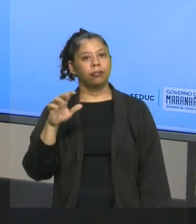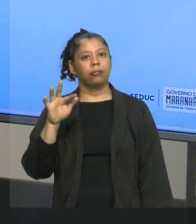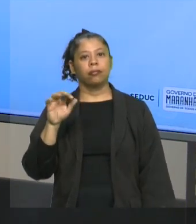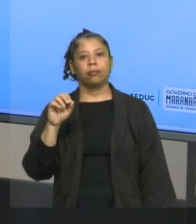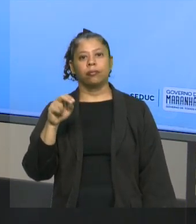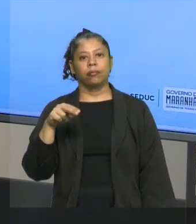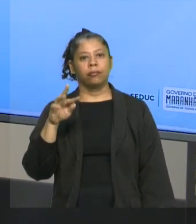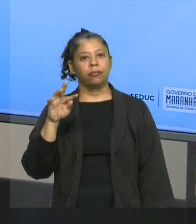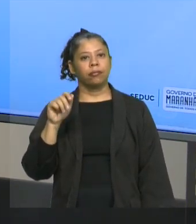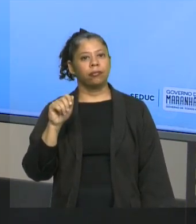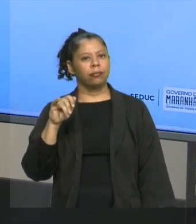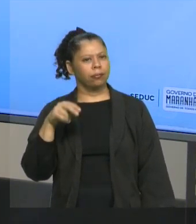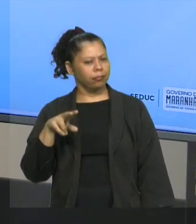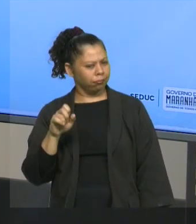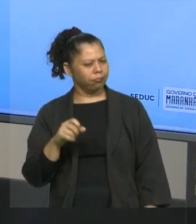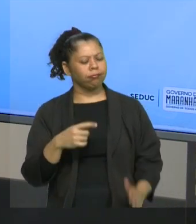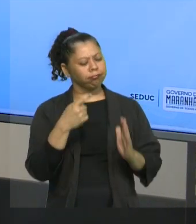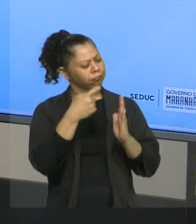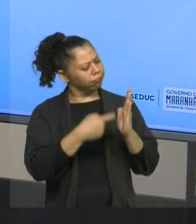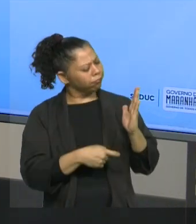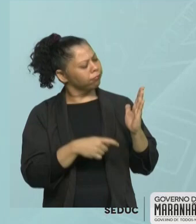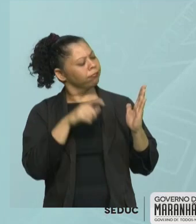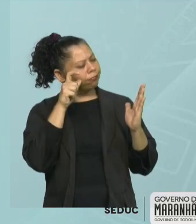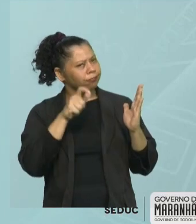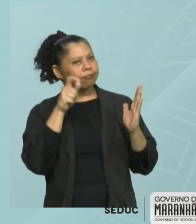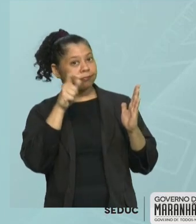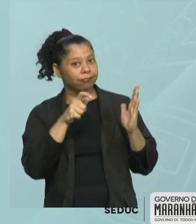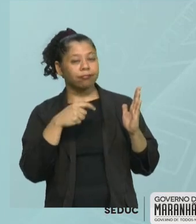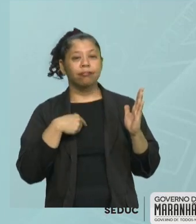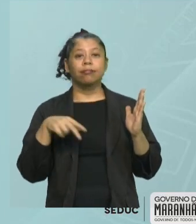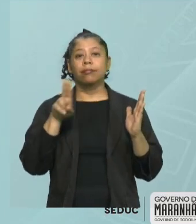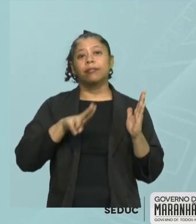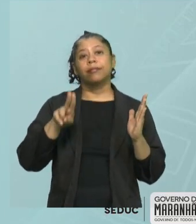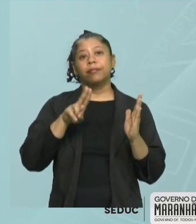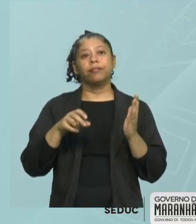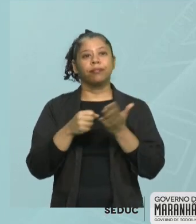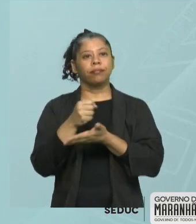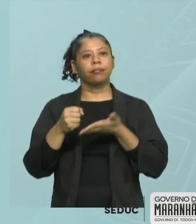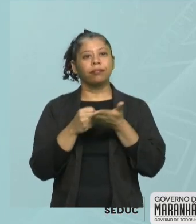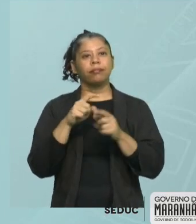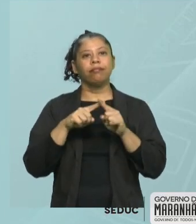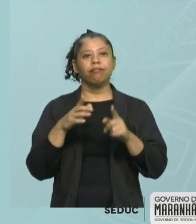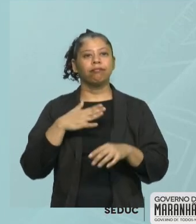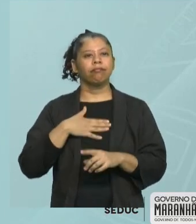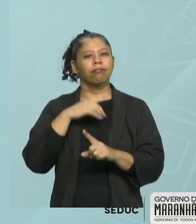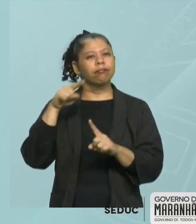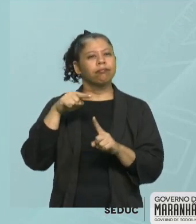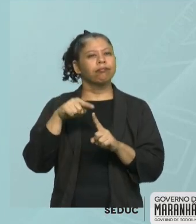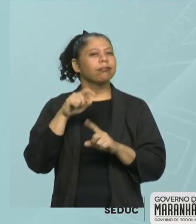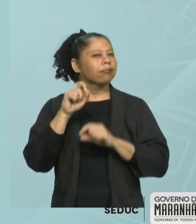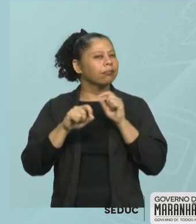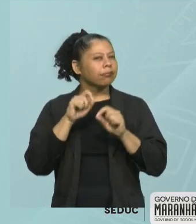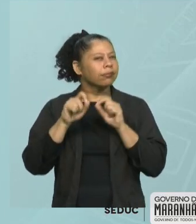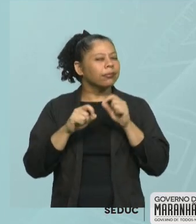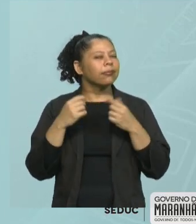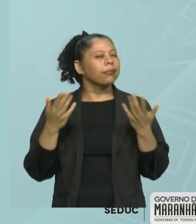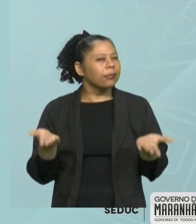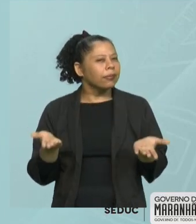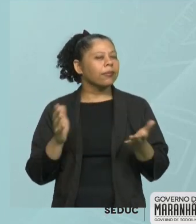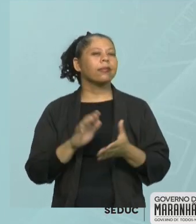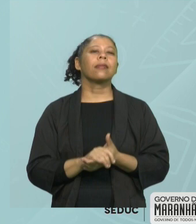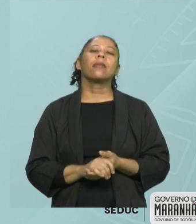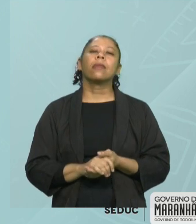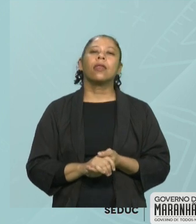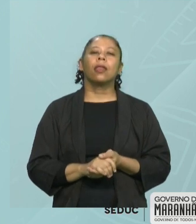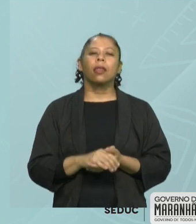Interessante o texto, né? Eu usei esse texto de base, mas a minha intenção é a seguinte: